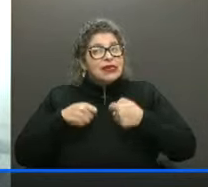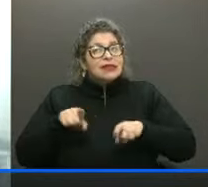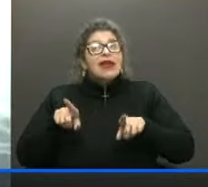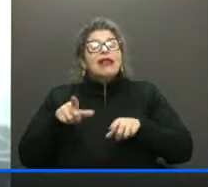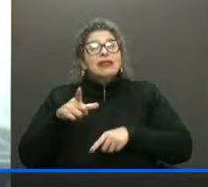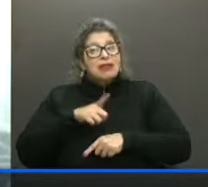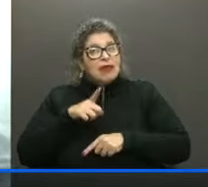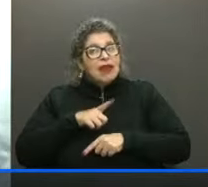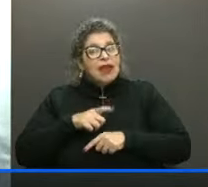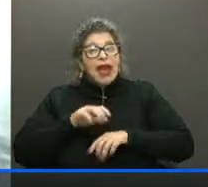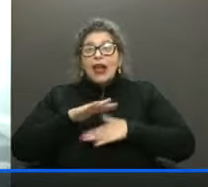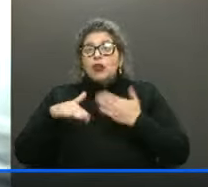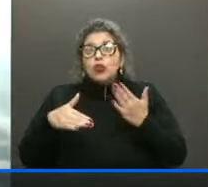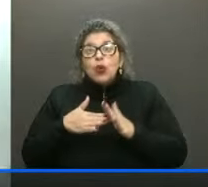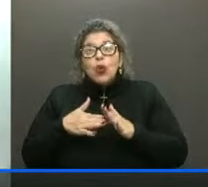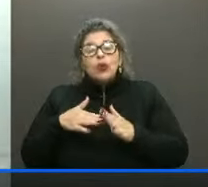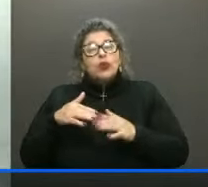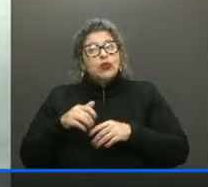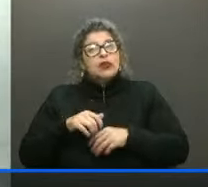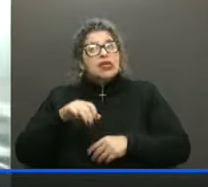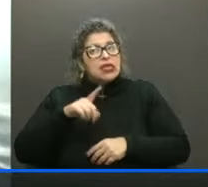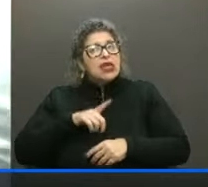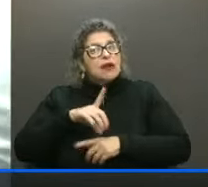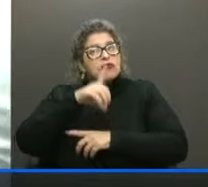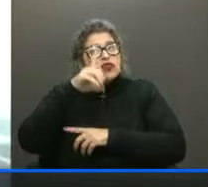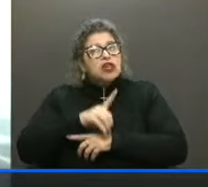o direito à vaga.